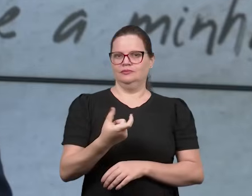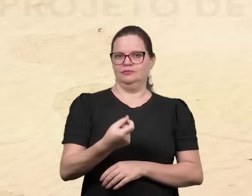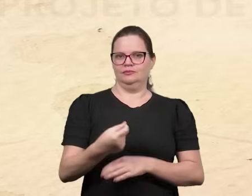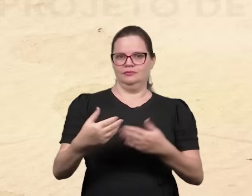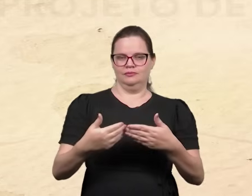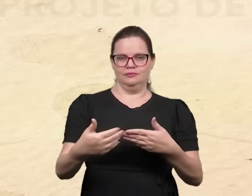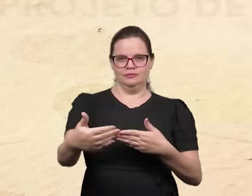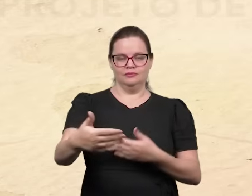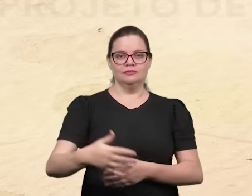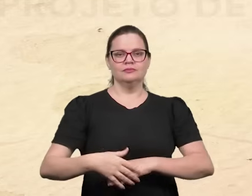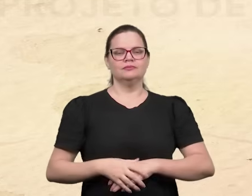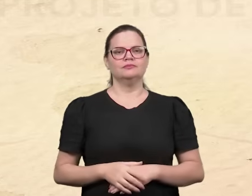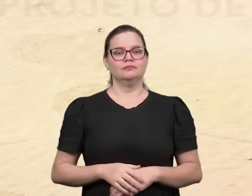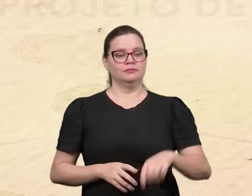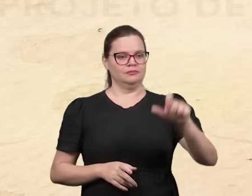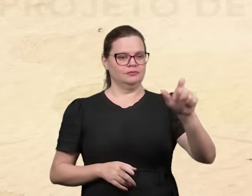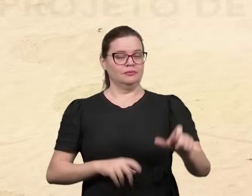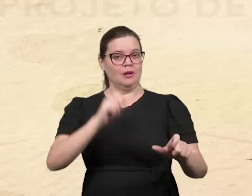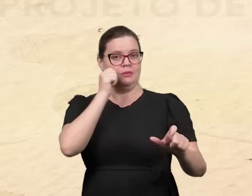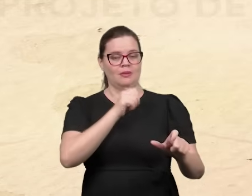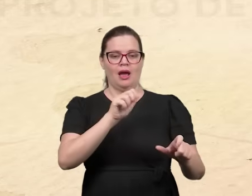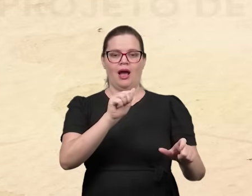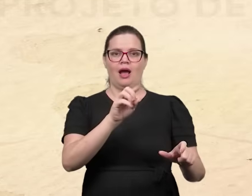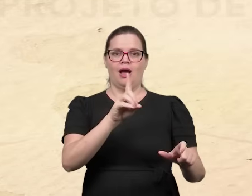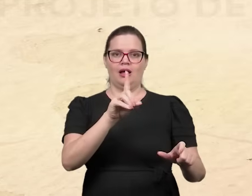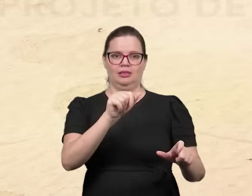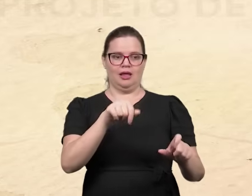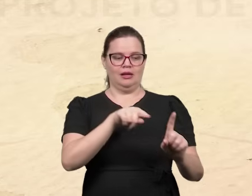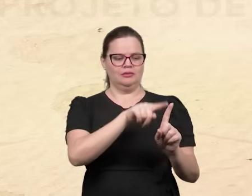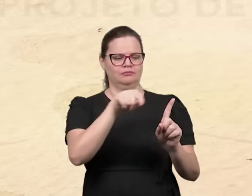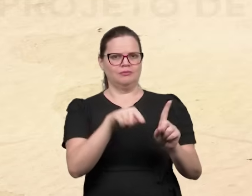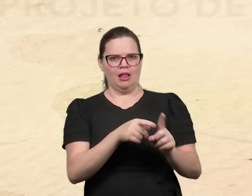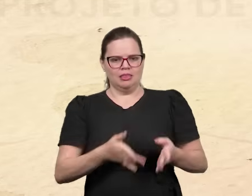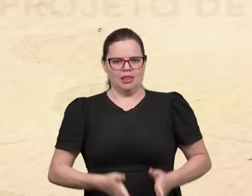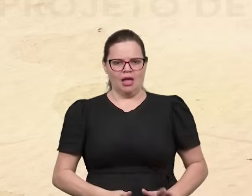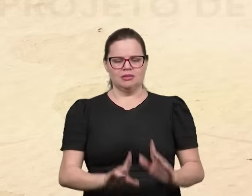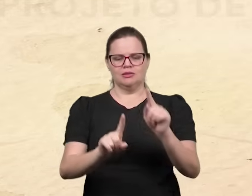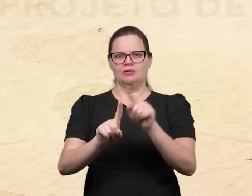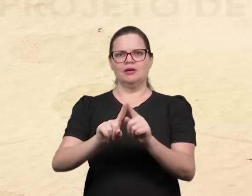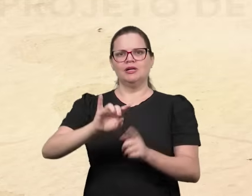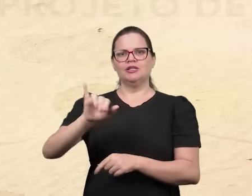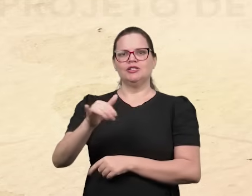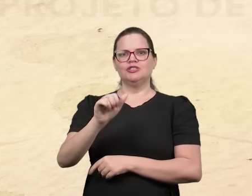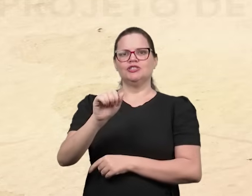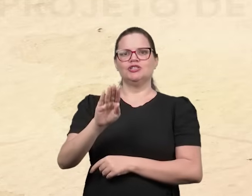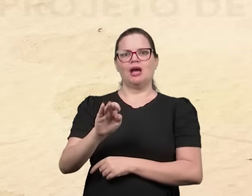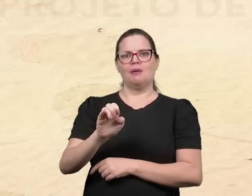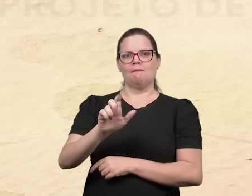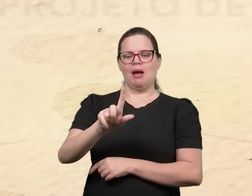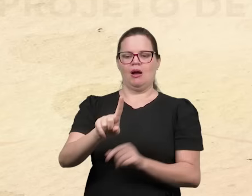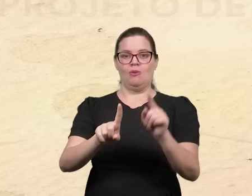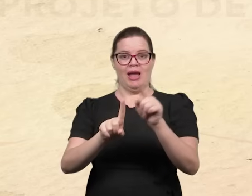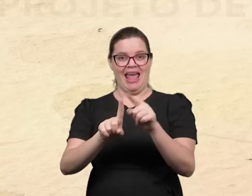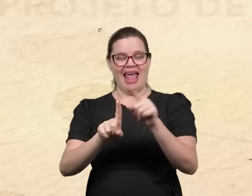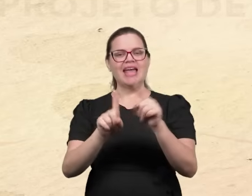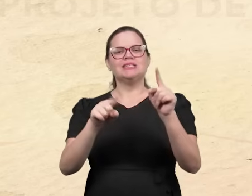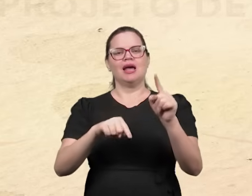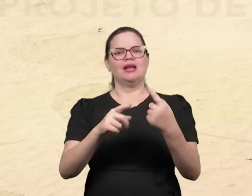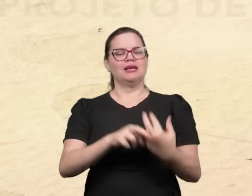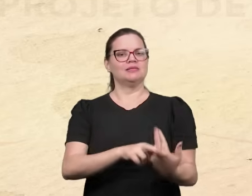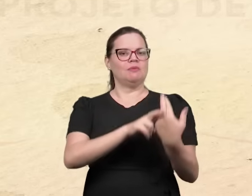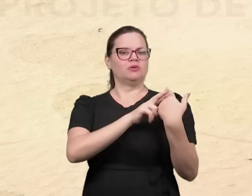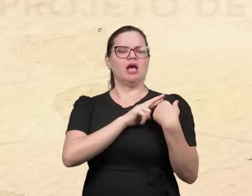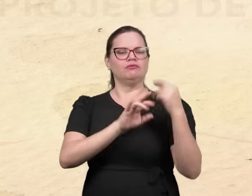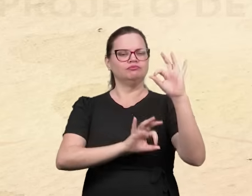20. E Ada teve a Jabal. Este foi o pai dos que habitam em tendas e têm